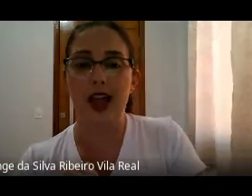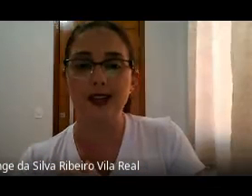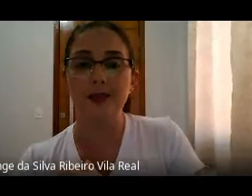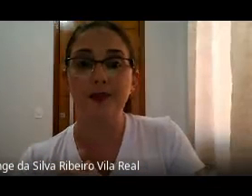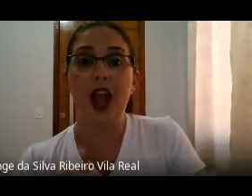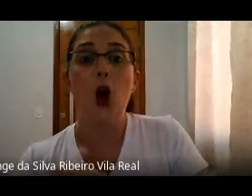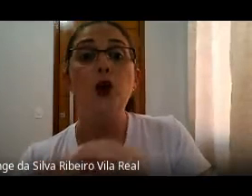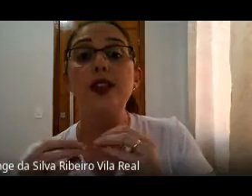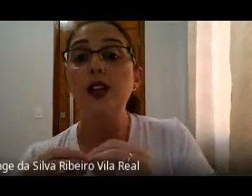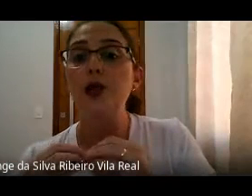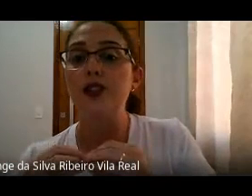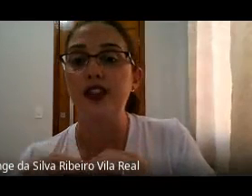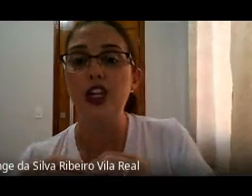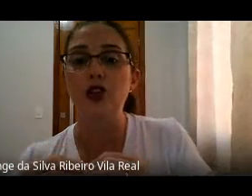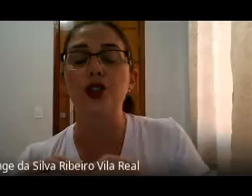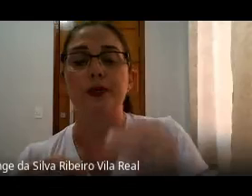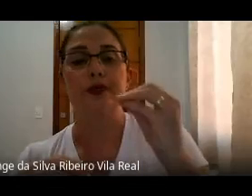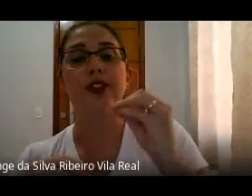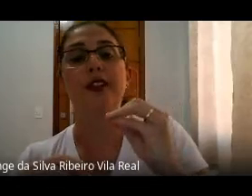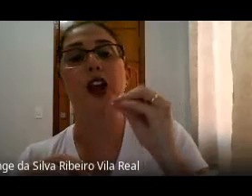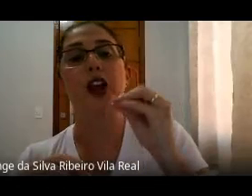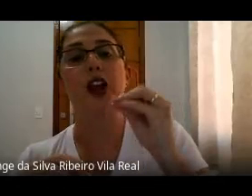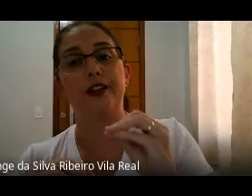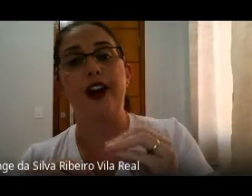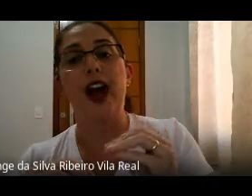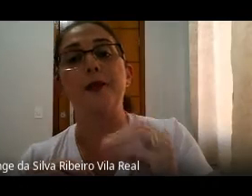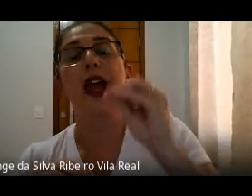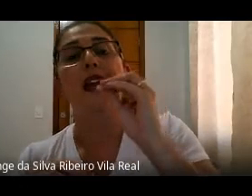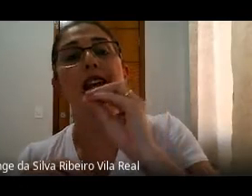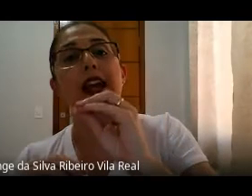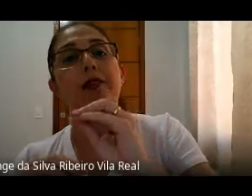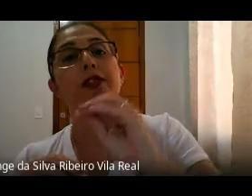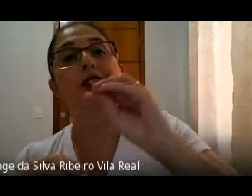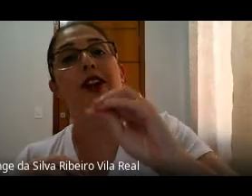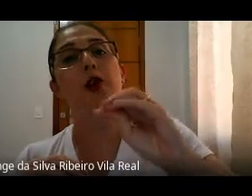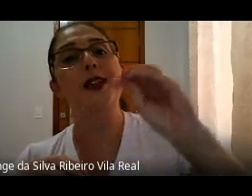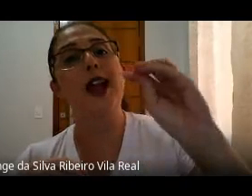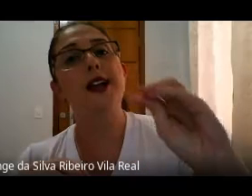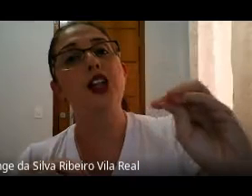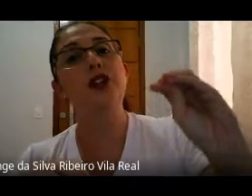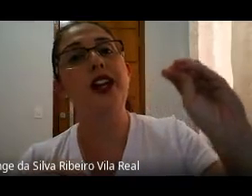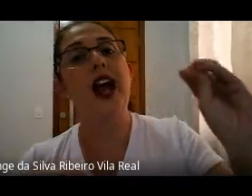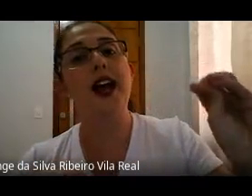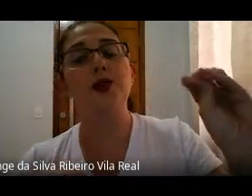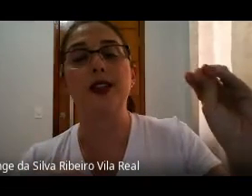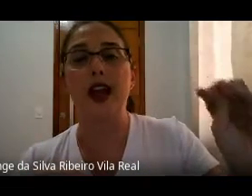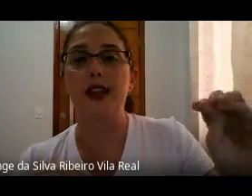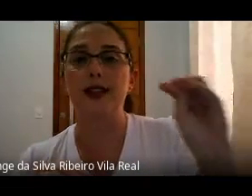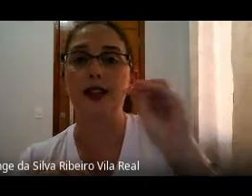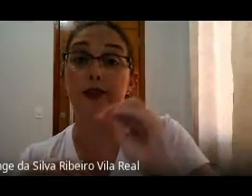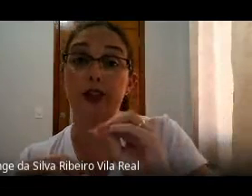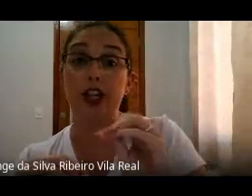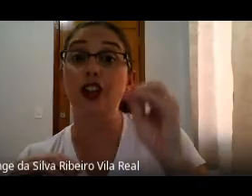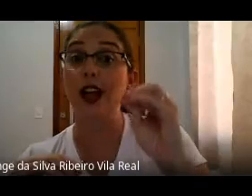esses sinais. Usando os vídeos, você vai observar que você vai começar a identificar os